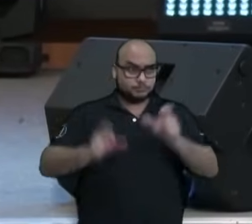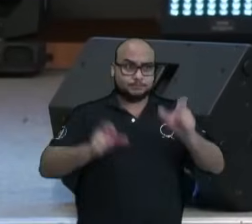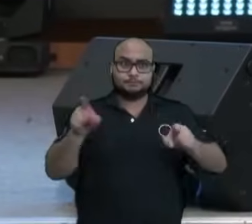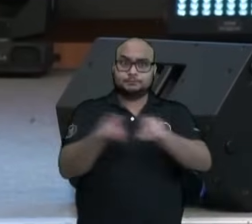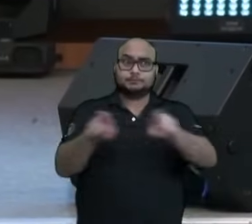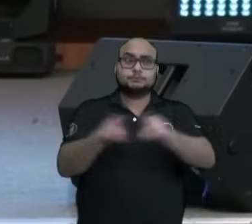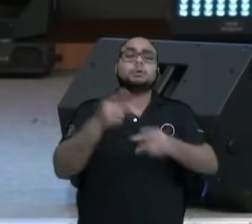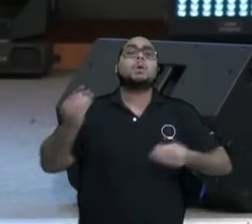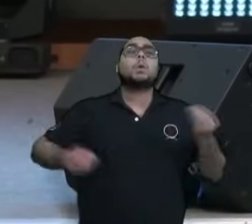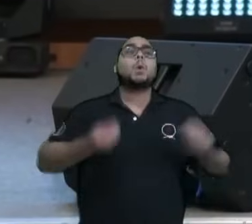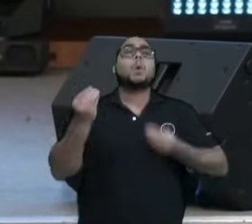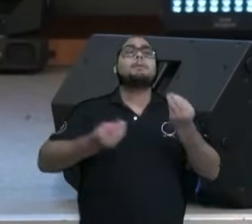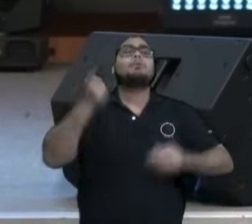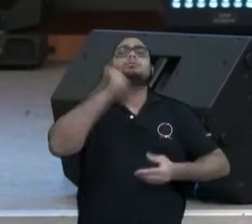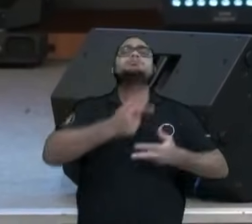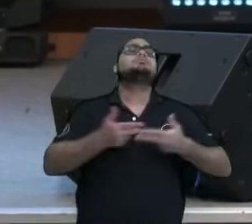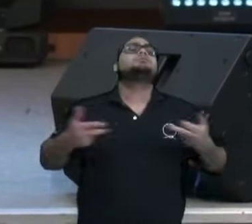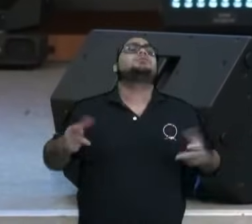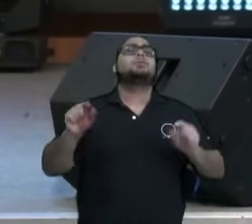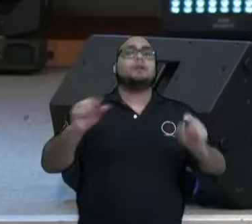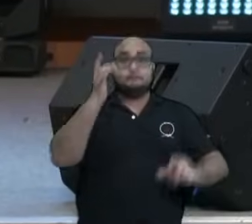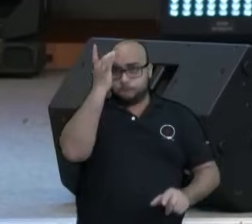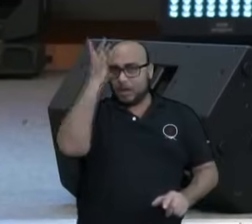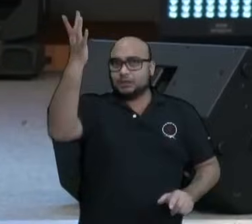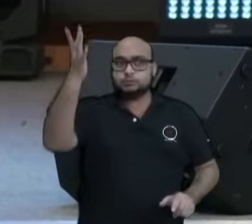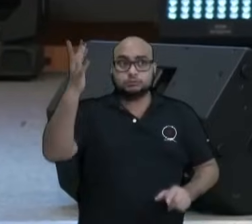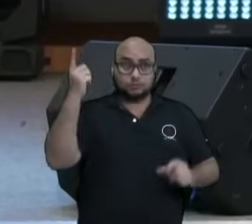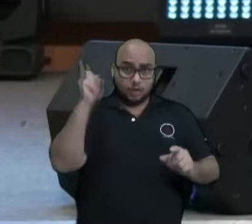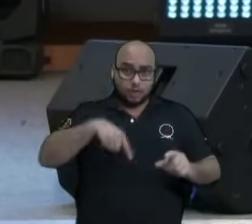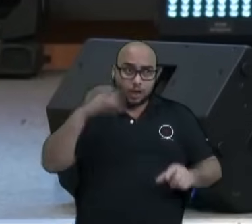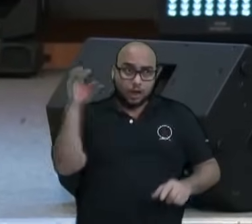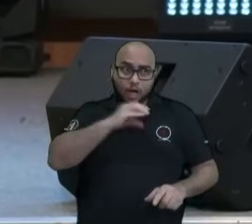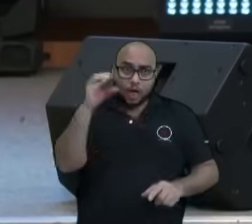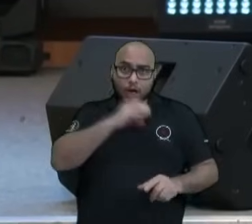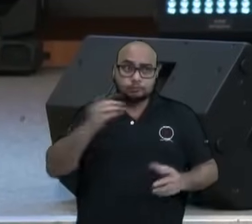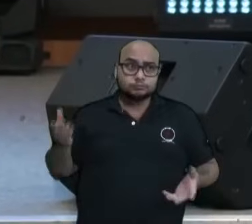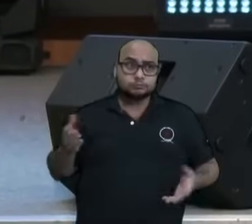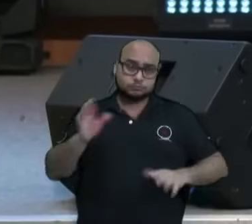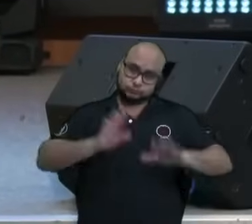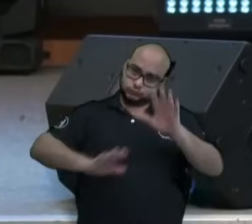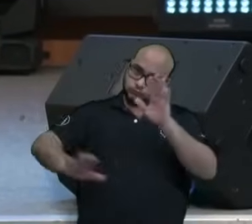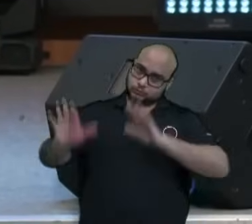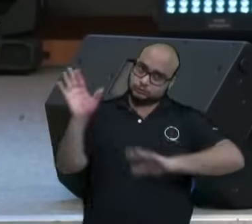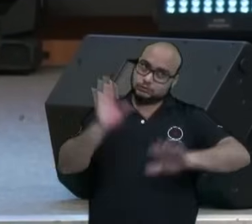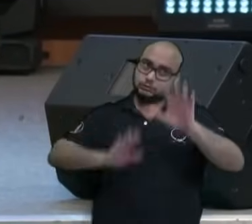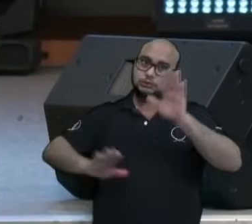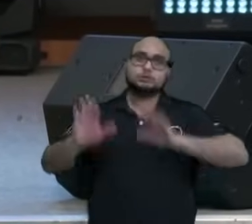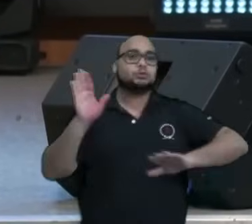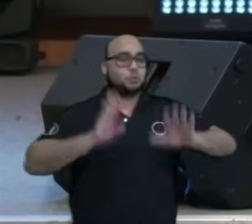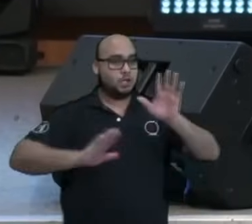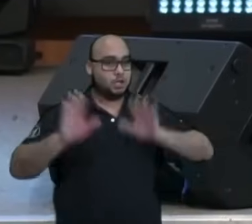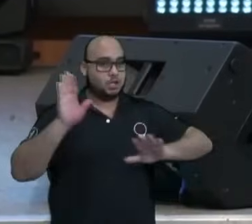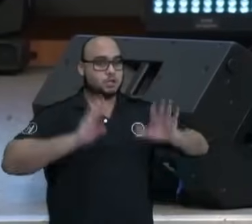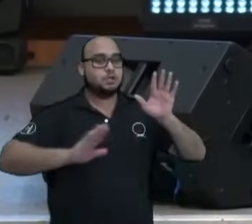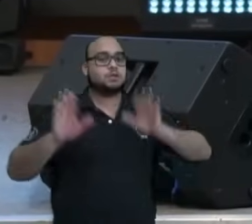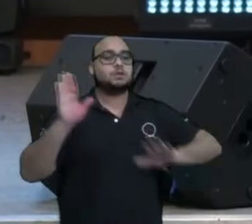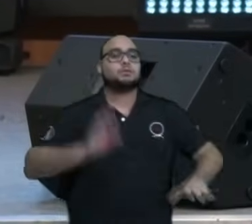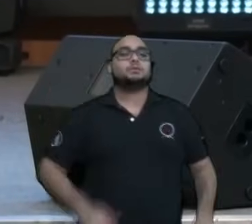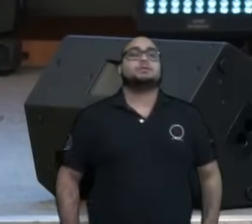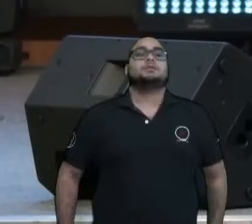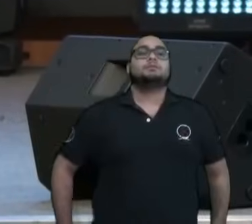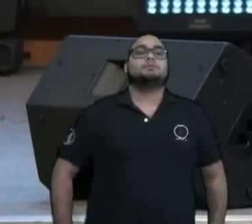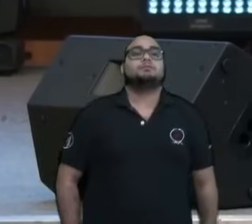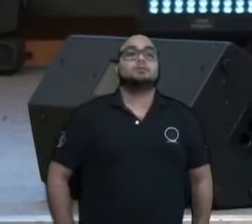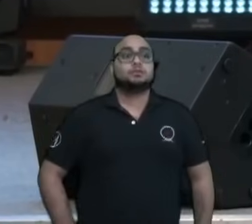dia cuidado com esse ensino meu irmão cuidado muito cuidado e outra nem todo mundo vai ficar rico e